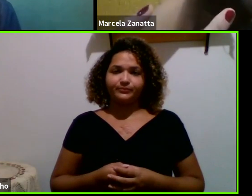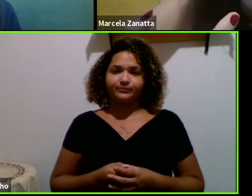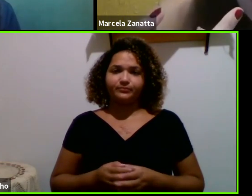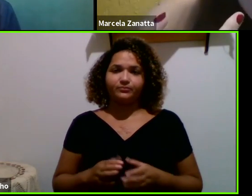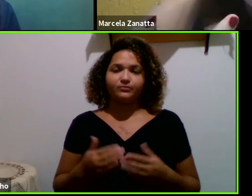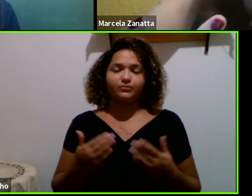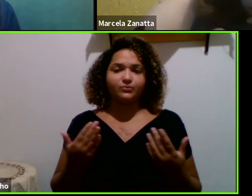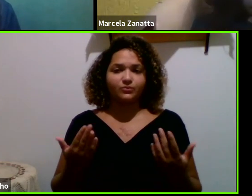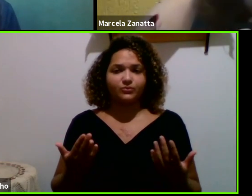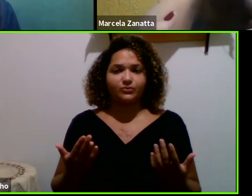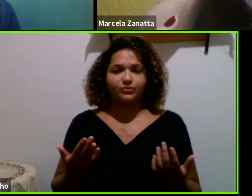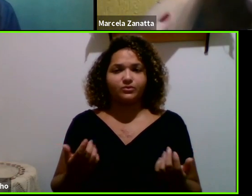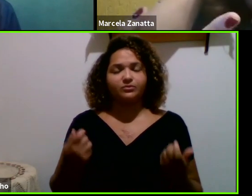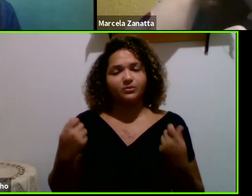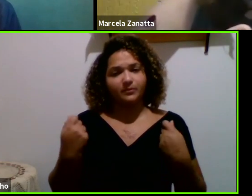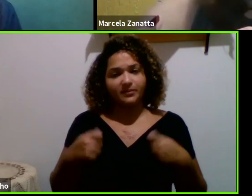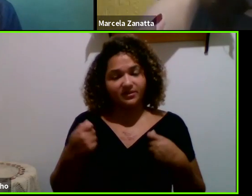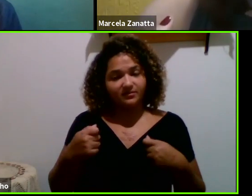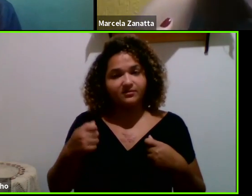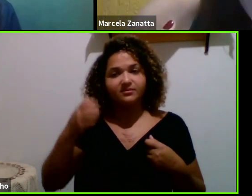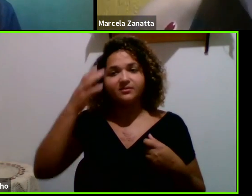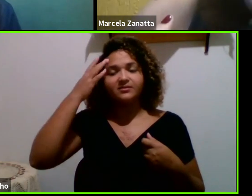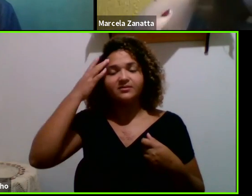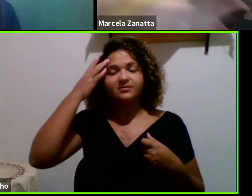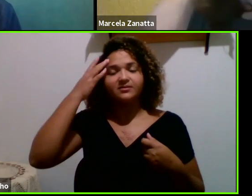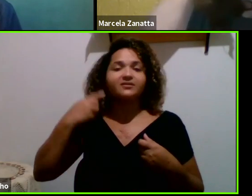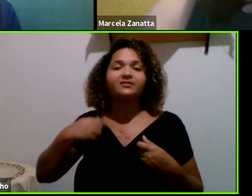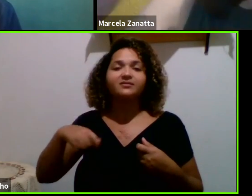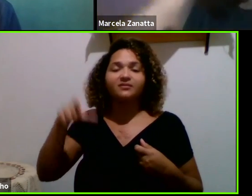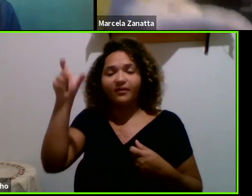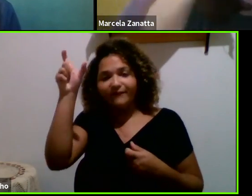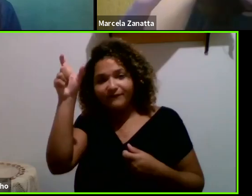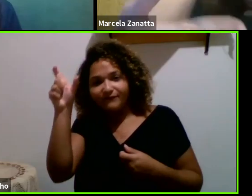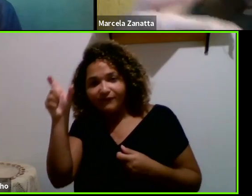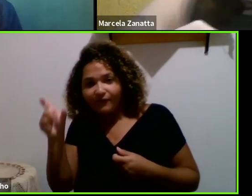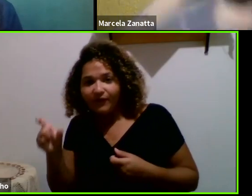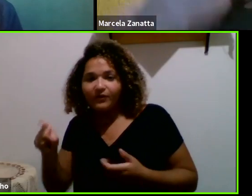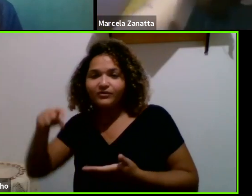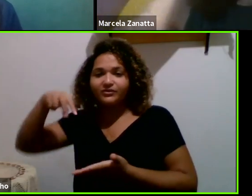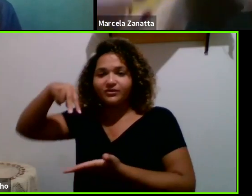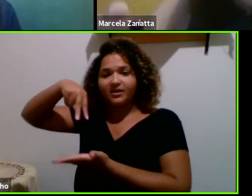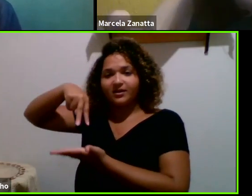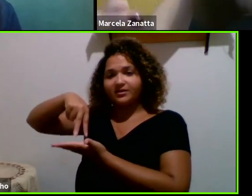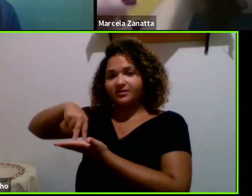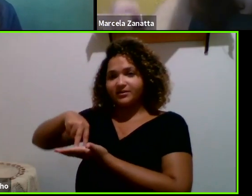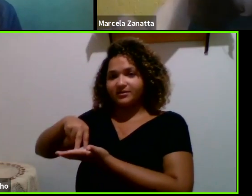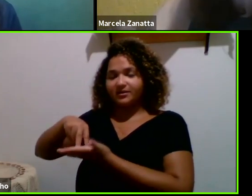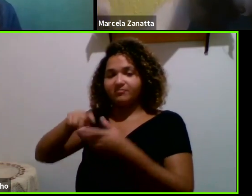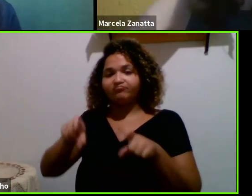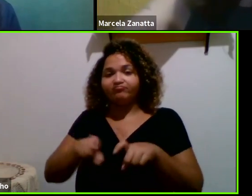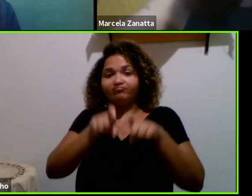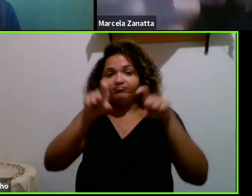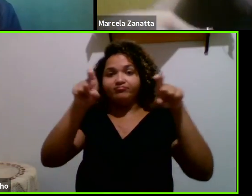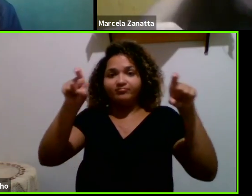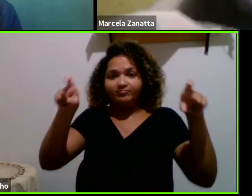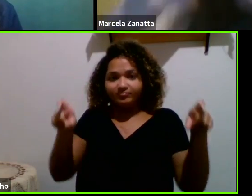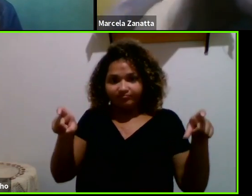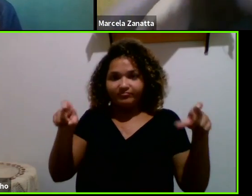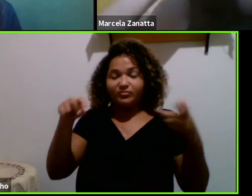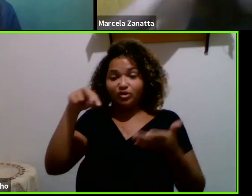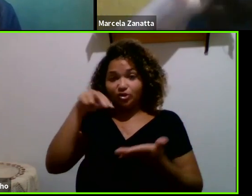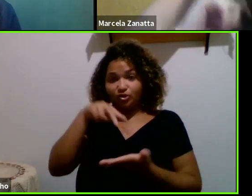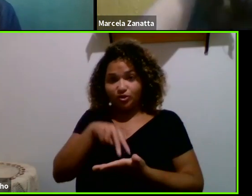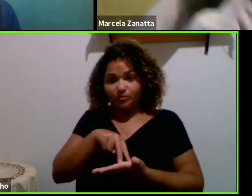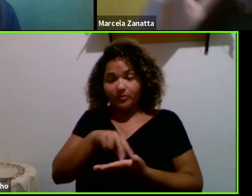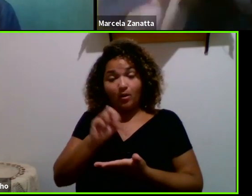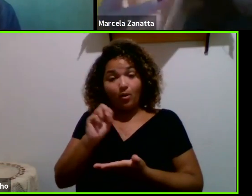ir verticalizar, rebolar, jogar o bumbum para trás, aproximar os joelhos, diferente do estreito superior, né? No estreito inferior a gente tem que aproximar os